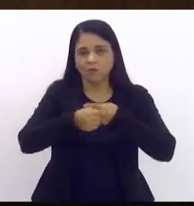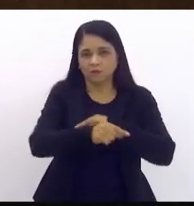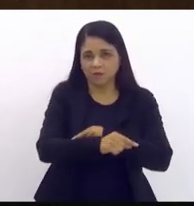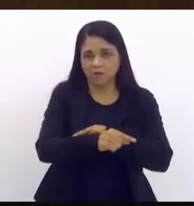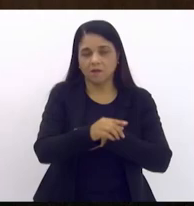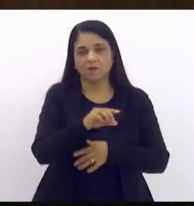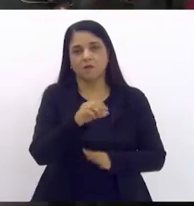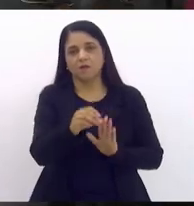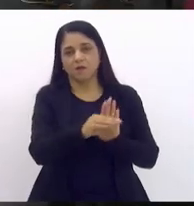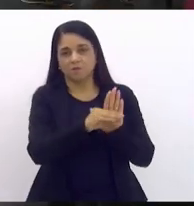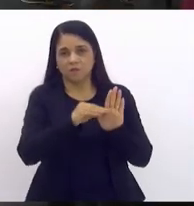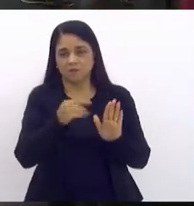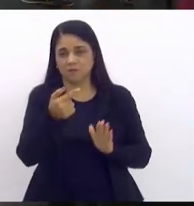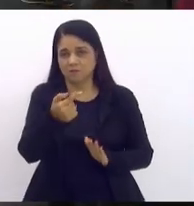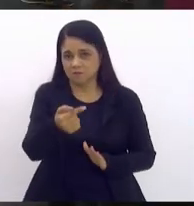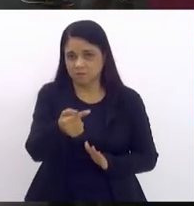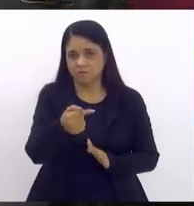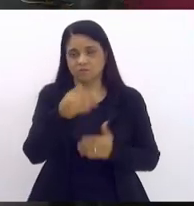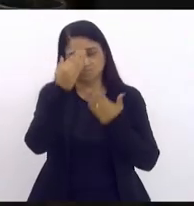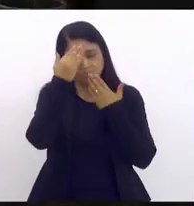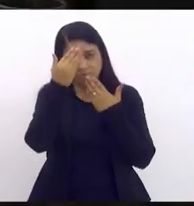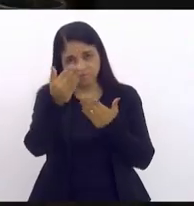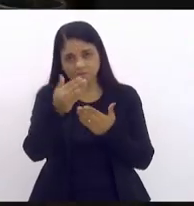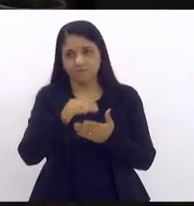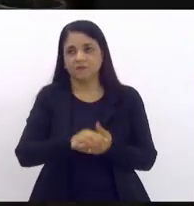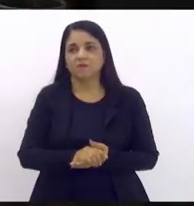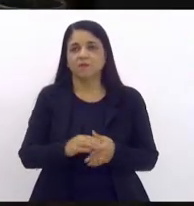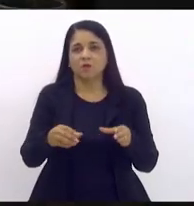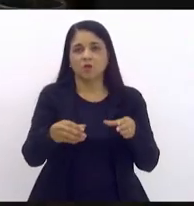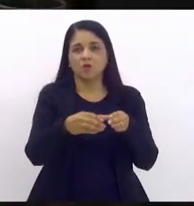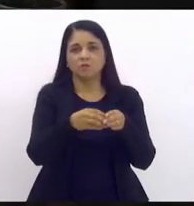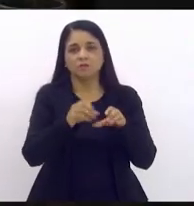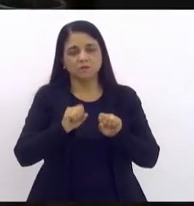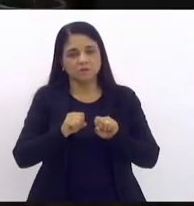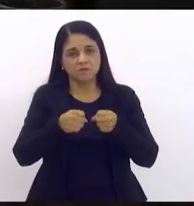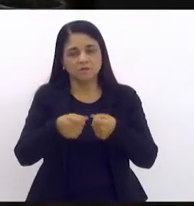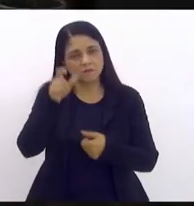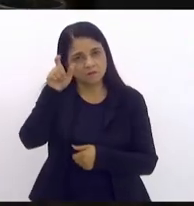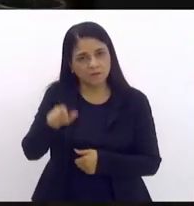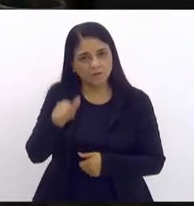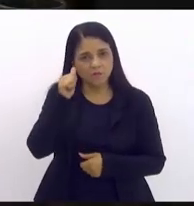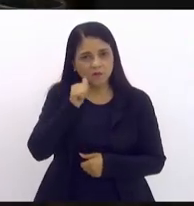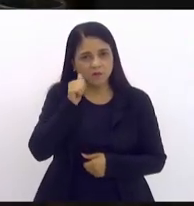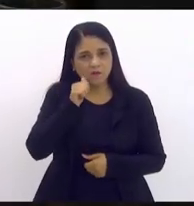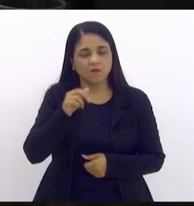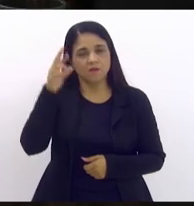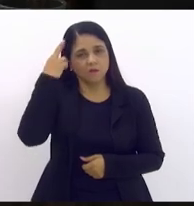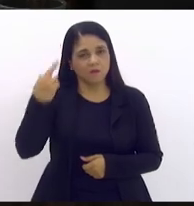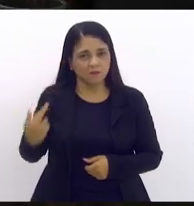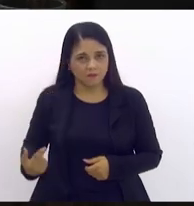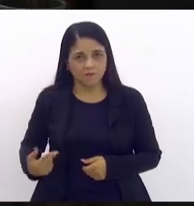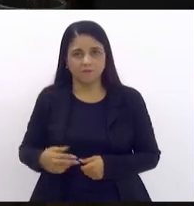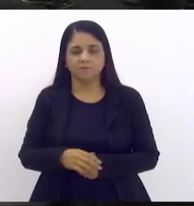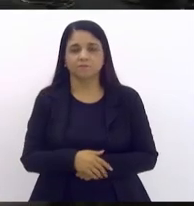número 7. Obrigado. Obrigada, deputado. Pela Comissão de Defesa dos Direitos da Mulher, deputada Renata